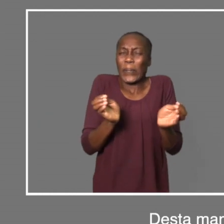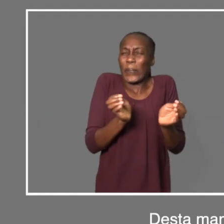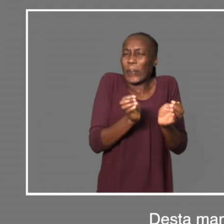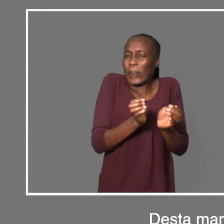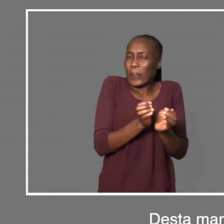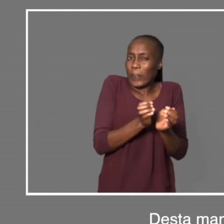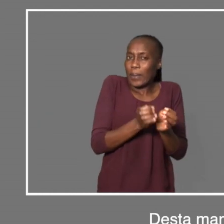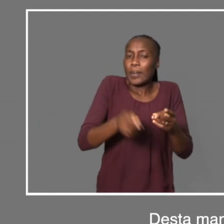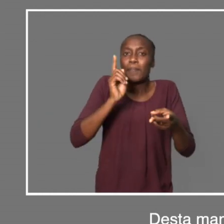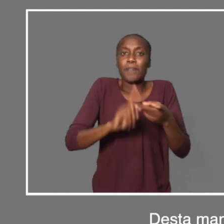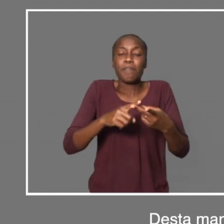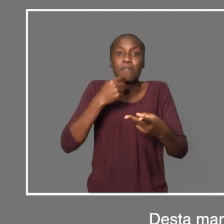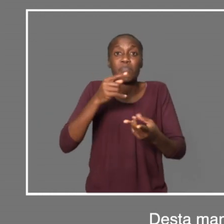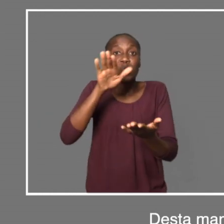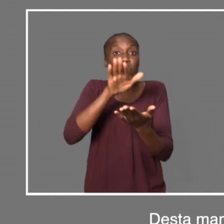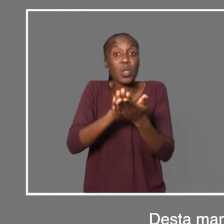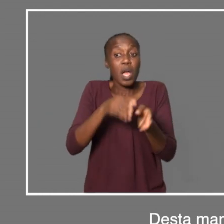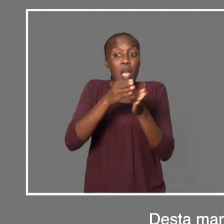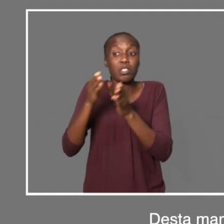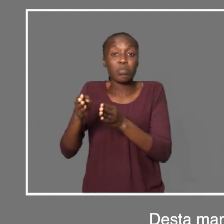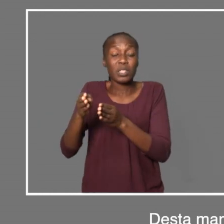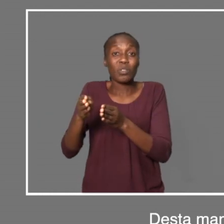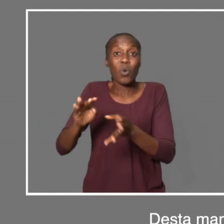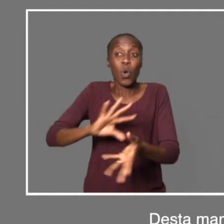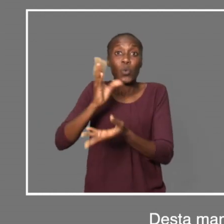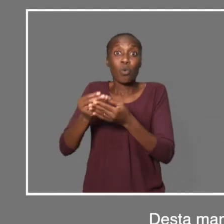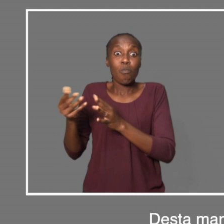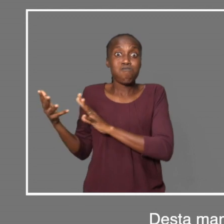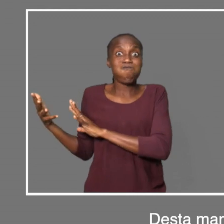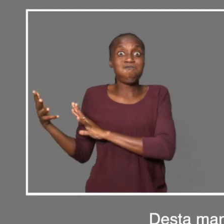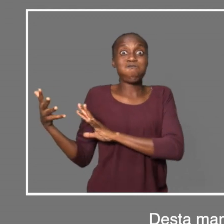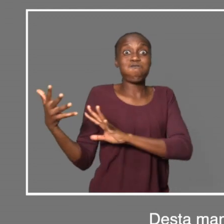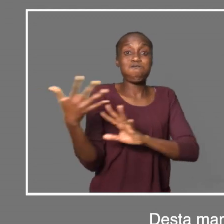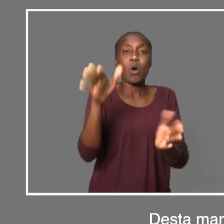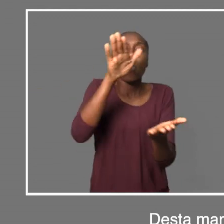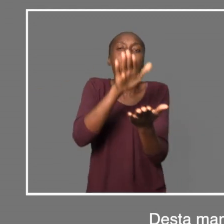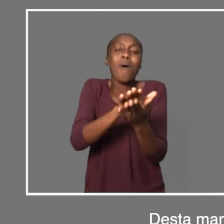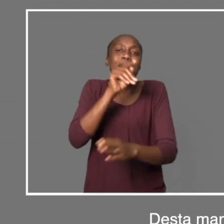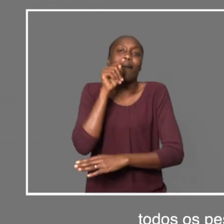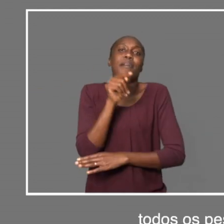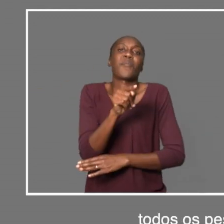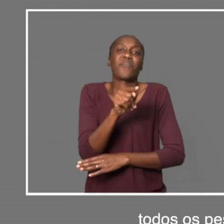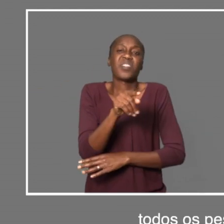desta maneira faz com que com o recuo da capacidade de água que concentra-se no mesmo sítio